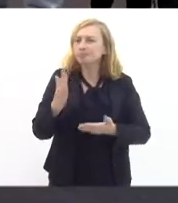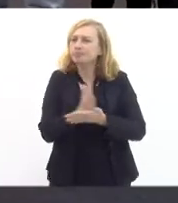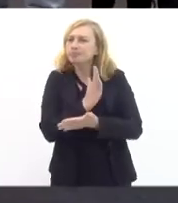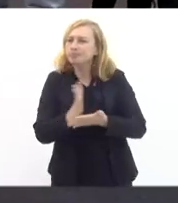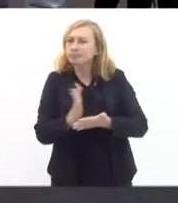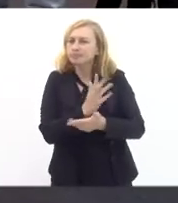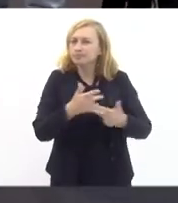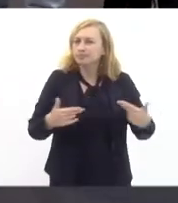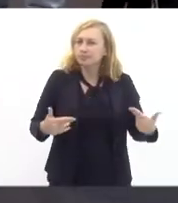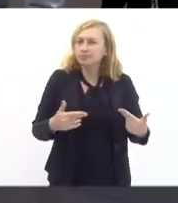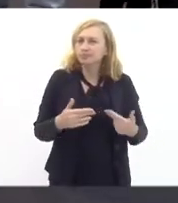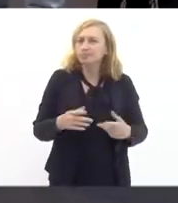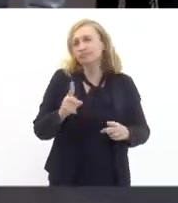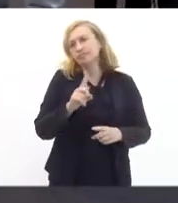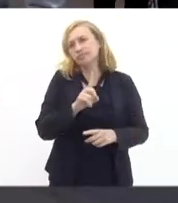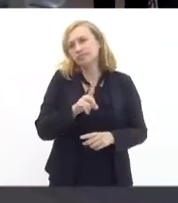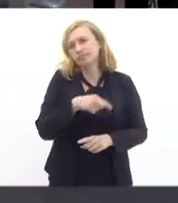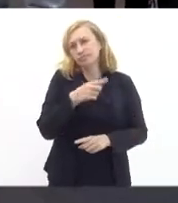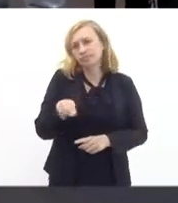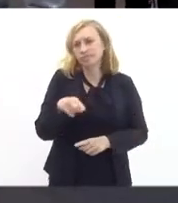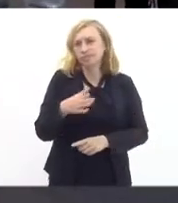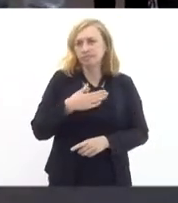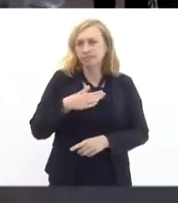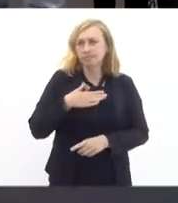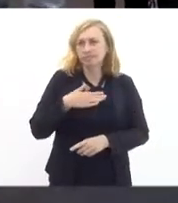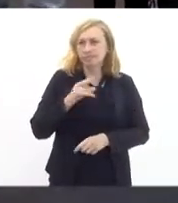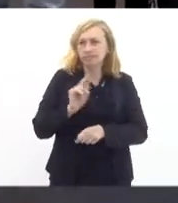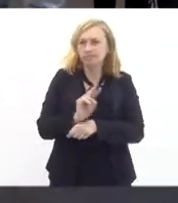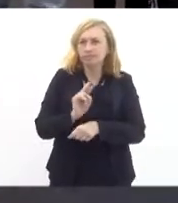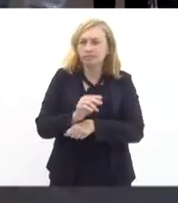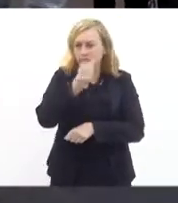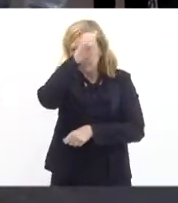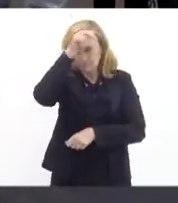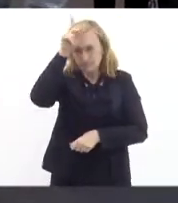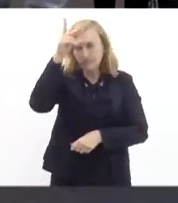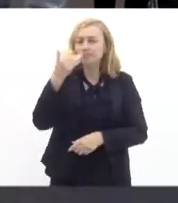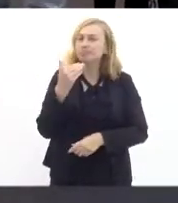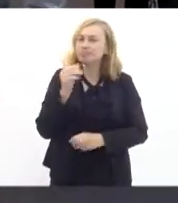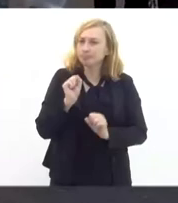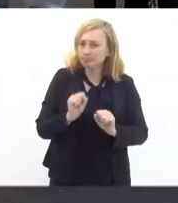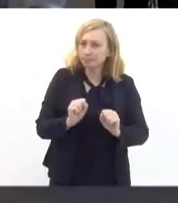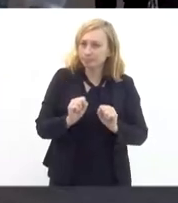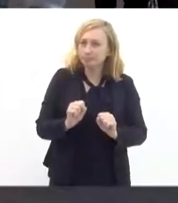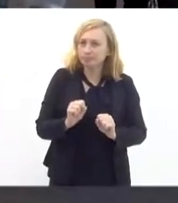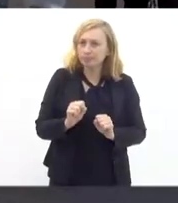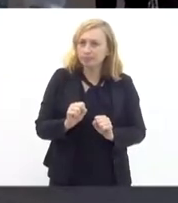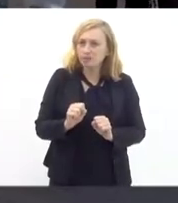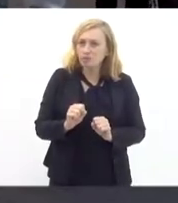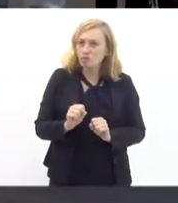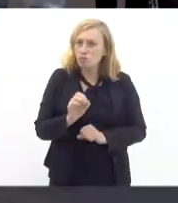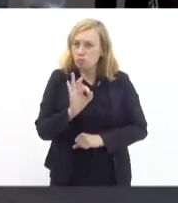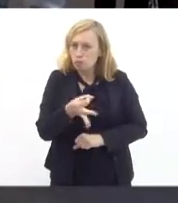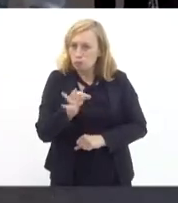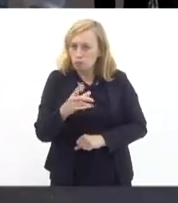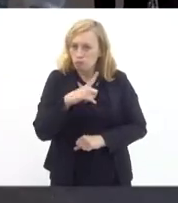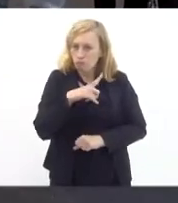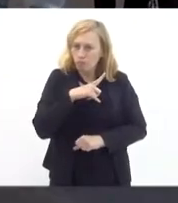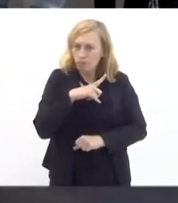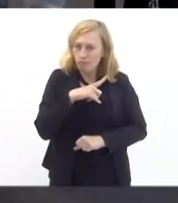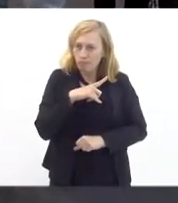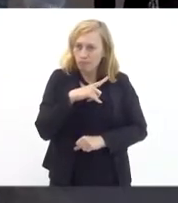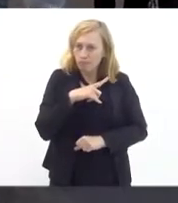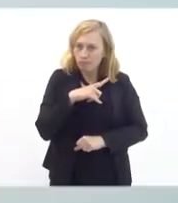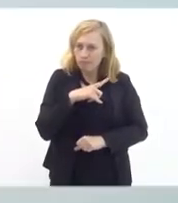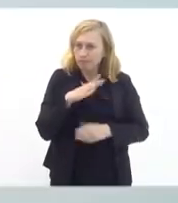e isso é negado a mim, tá? Como protetora da prefeitura. Então, se você pudesse, por quê? Eu tenho certeza e convicção